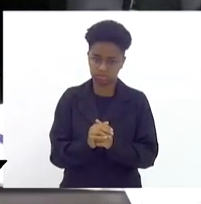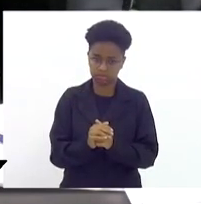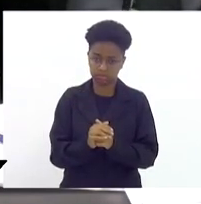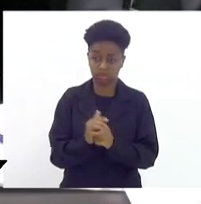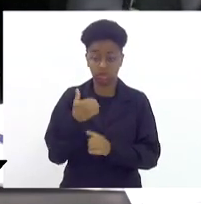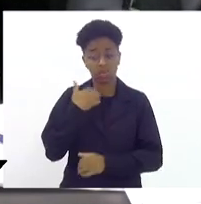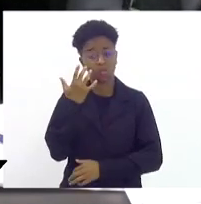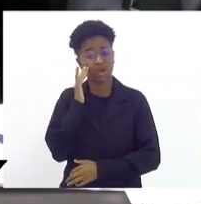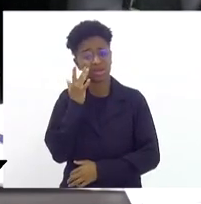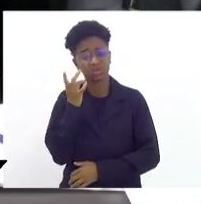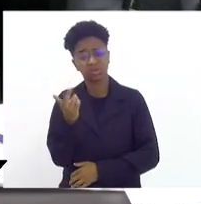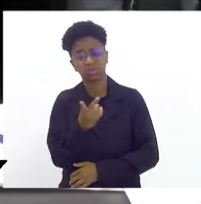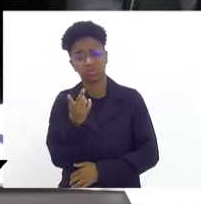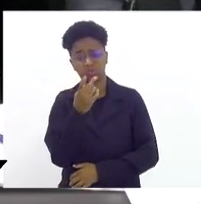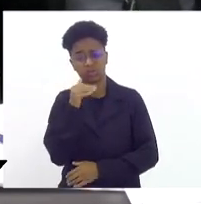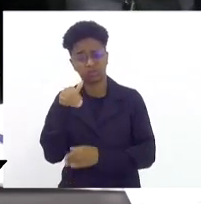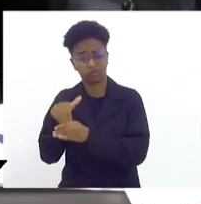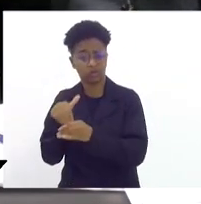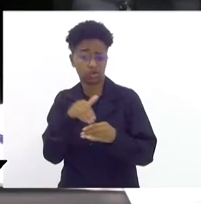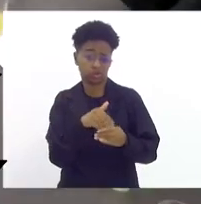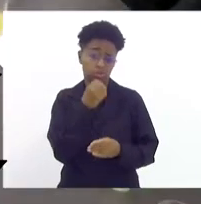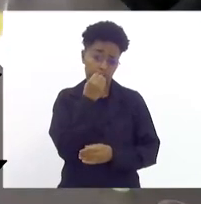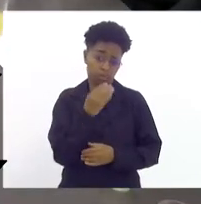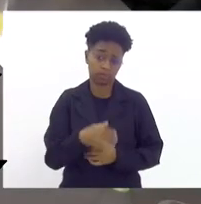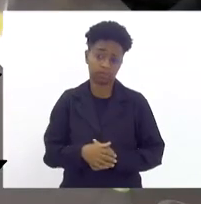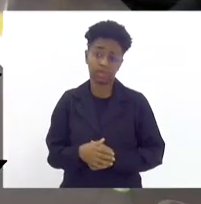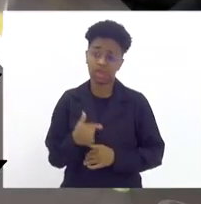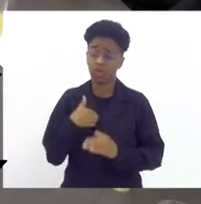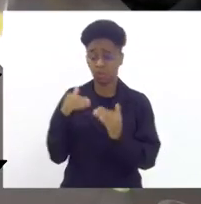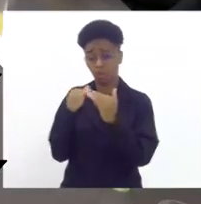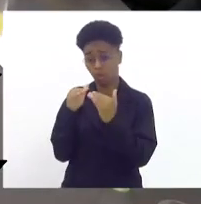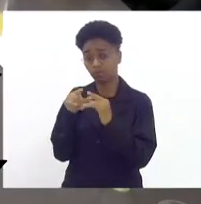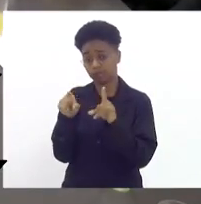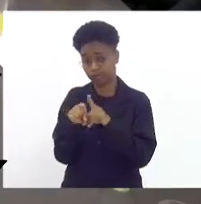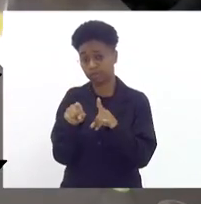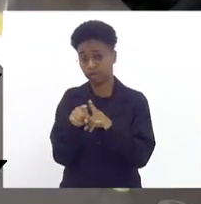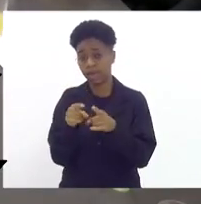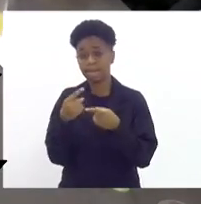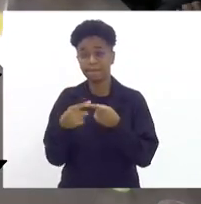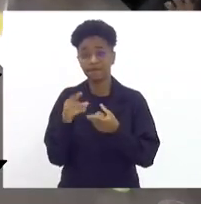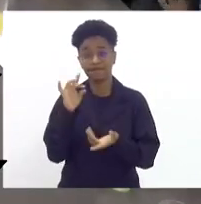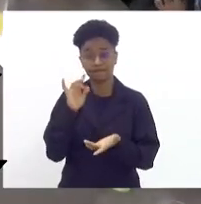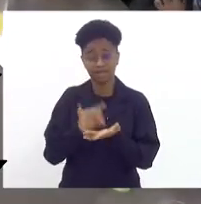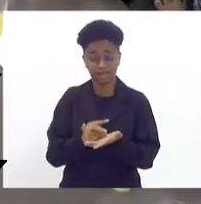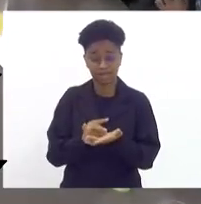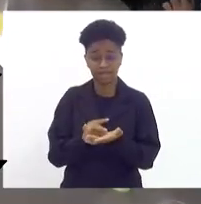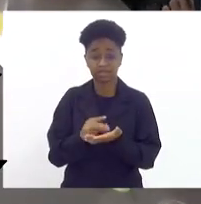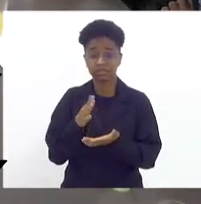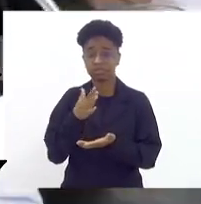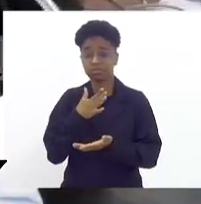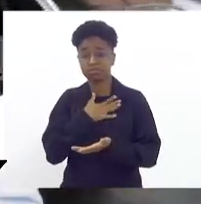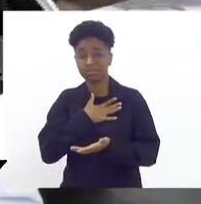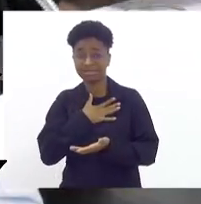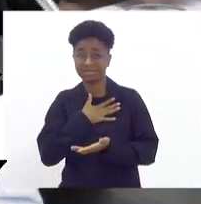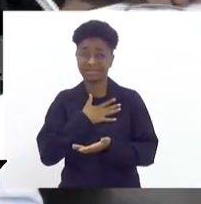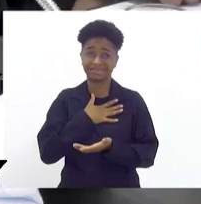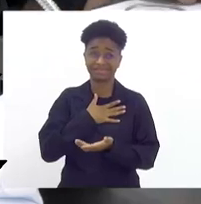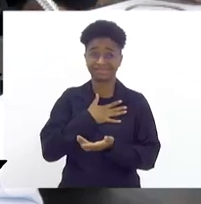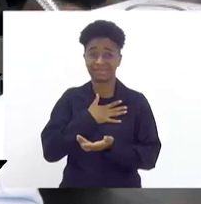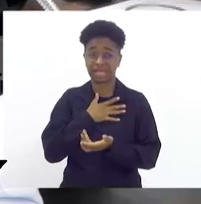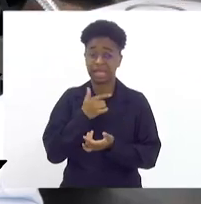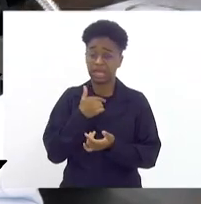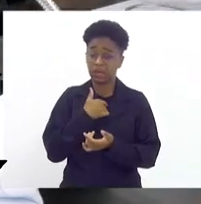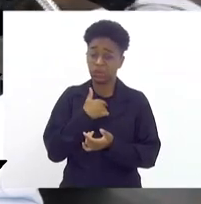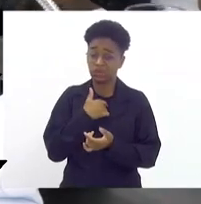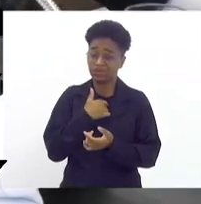Eu acho que os dois votos são bons. O meu receio, eu também concordo. Na verdade, a minha tendência é até muito mais, faço com muita dor o voto